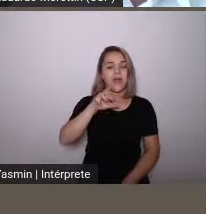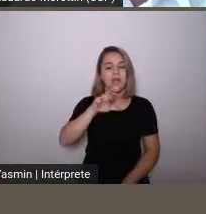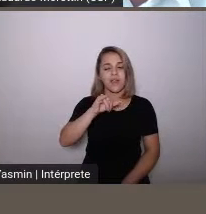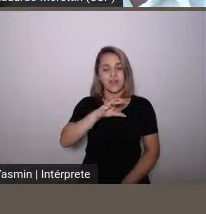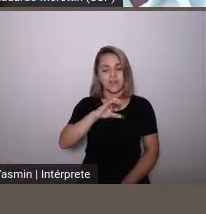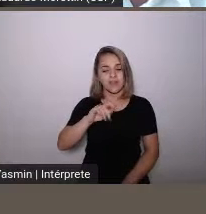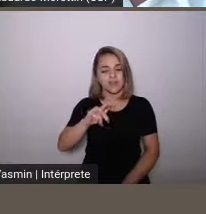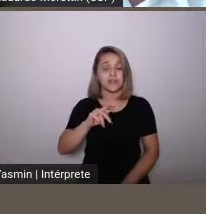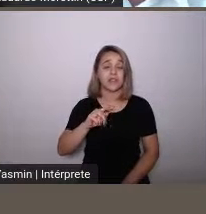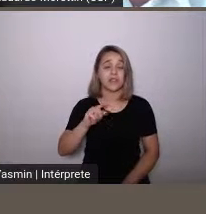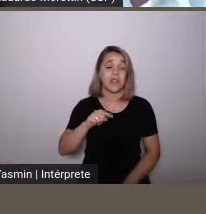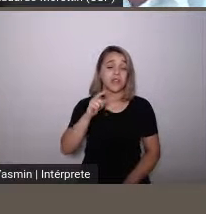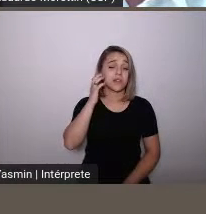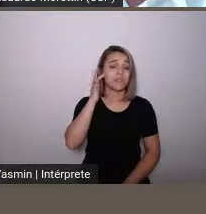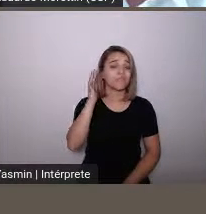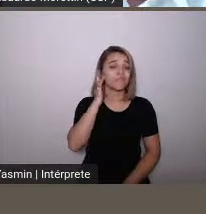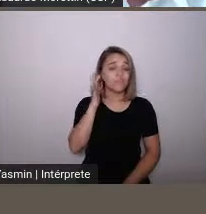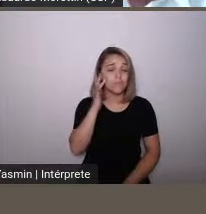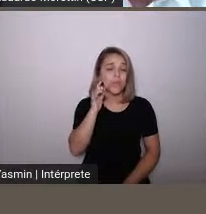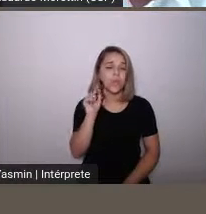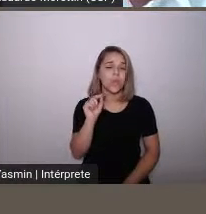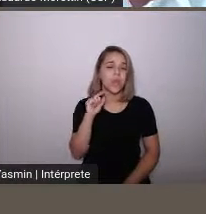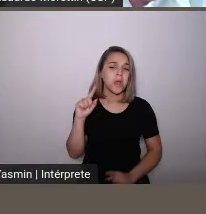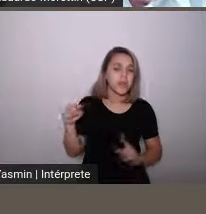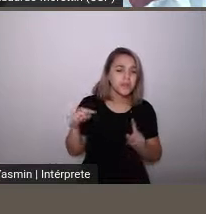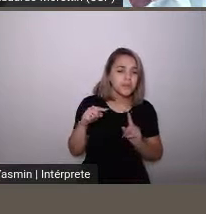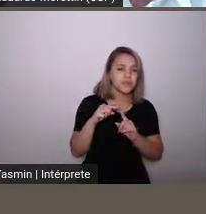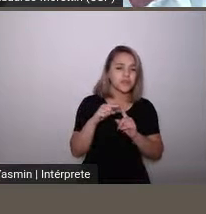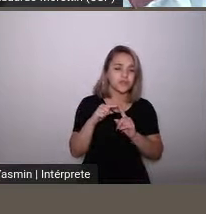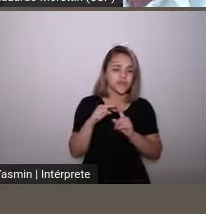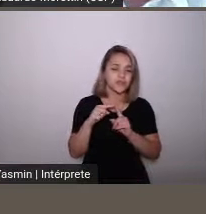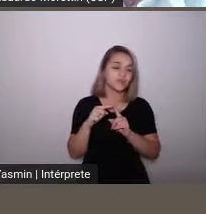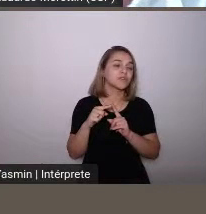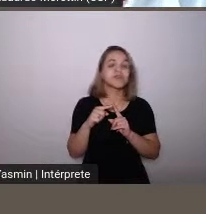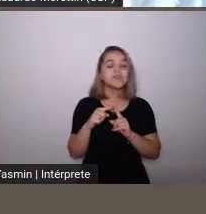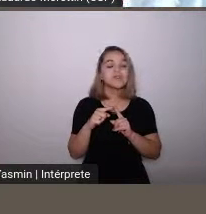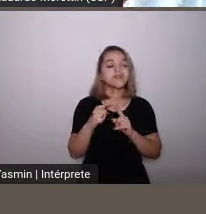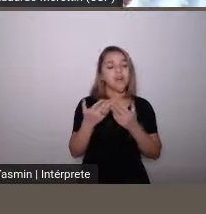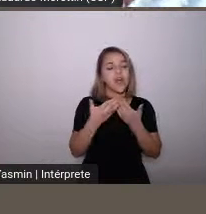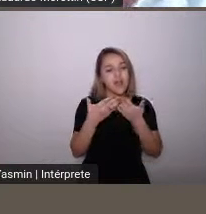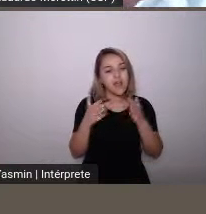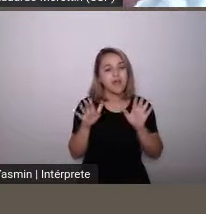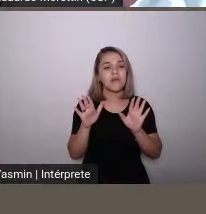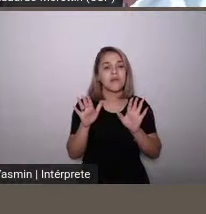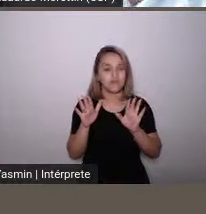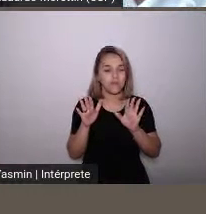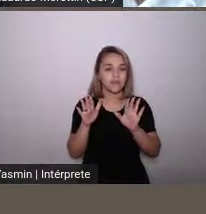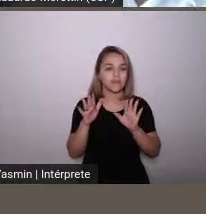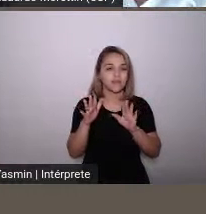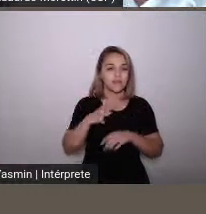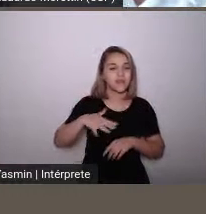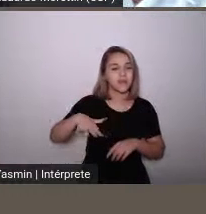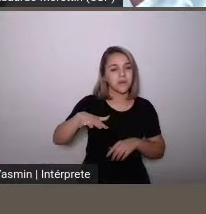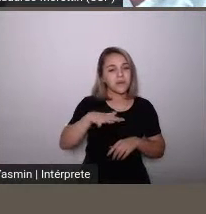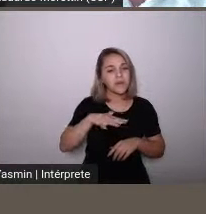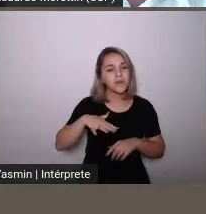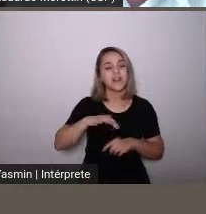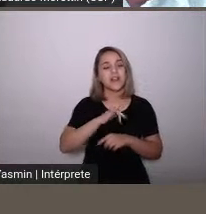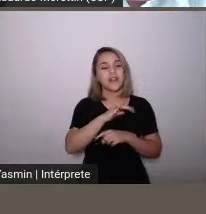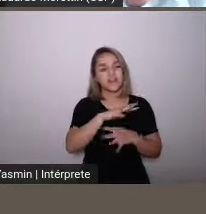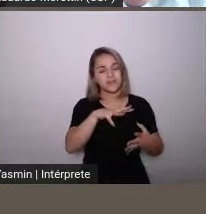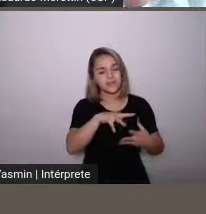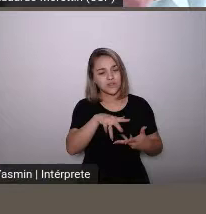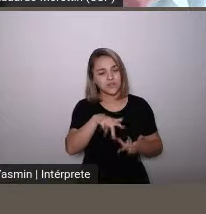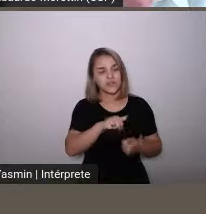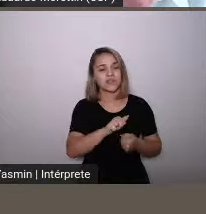filme foi pensado com o intuito de reabrir os mercados internacionais fechados ao produto alemão em virtude